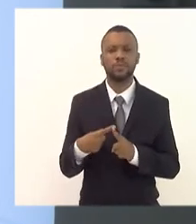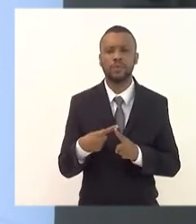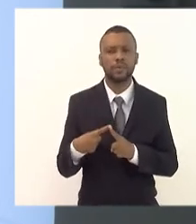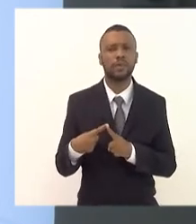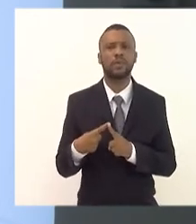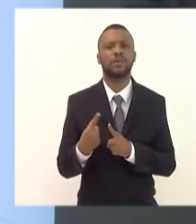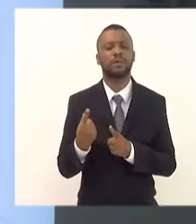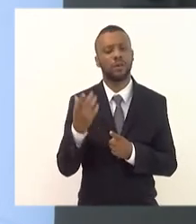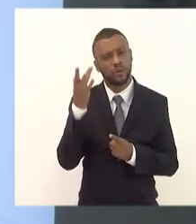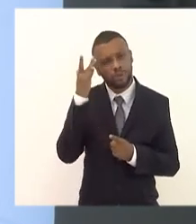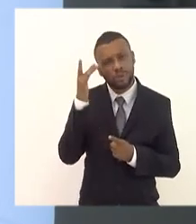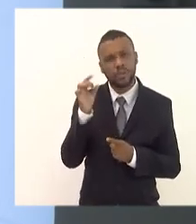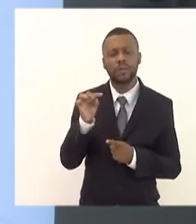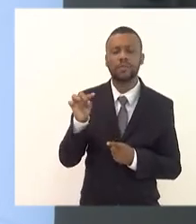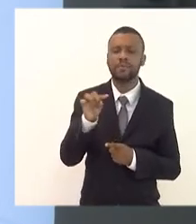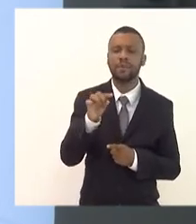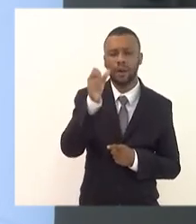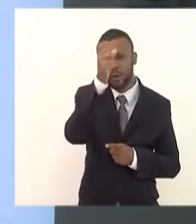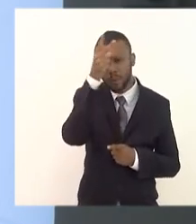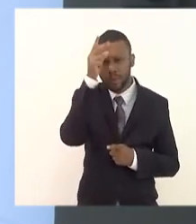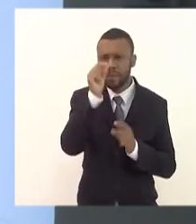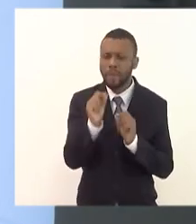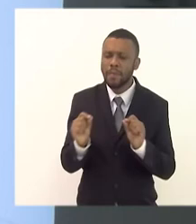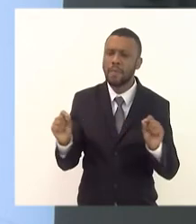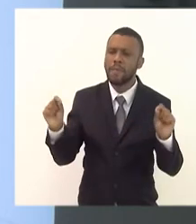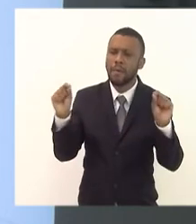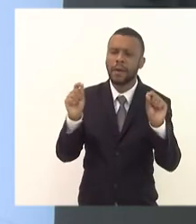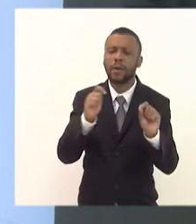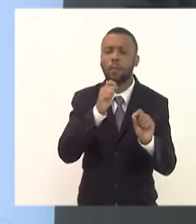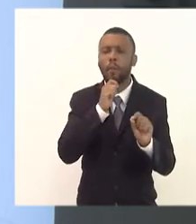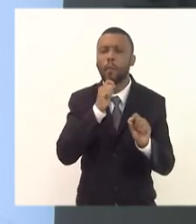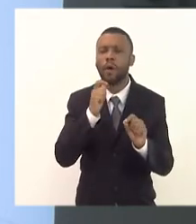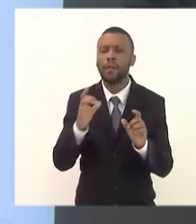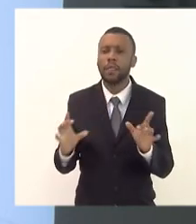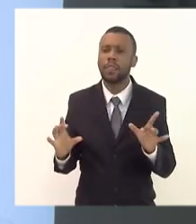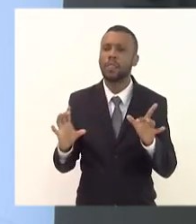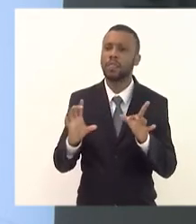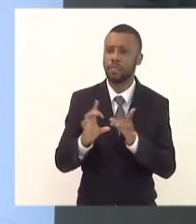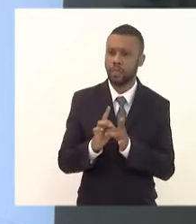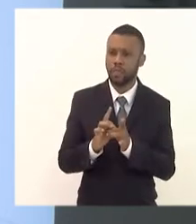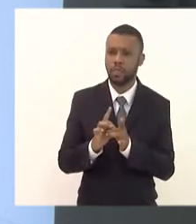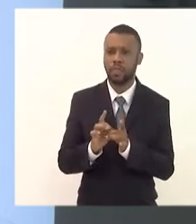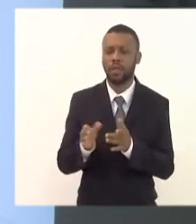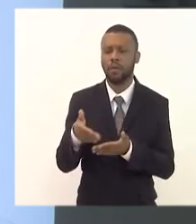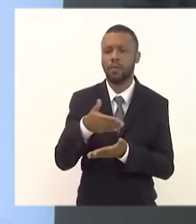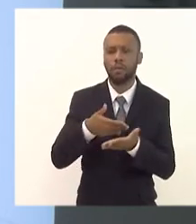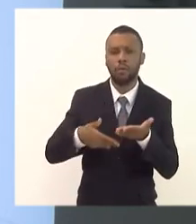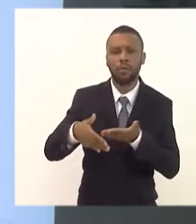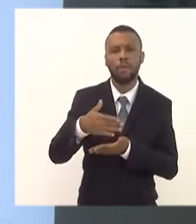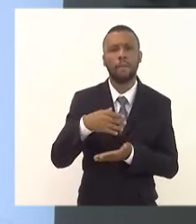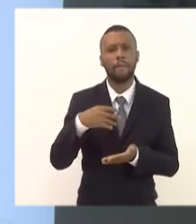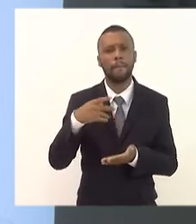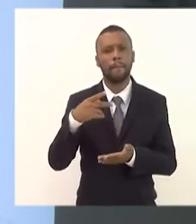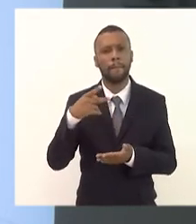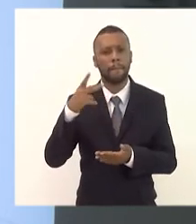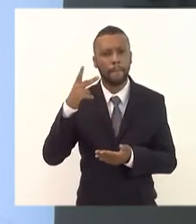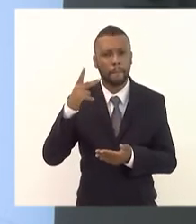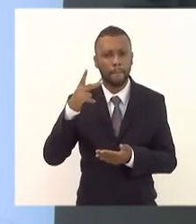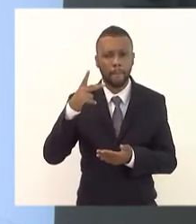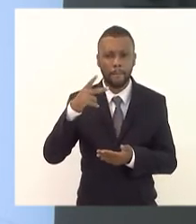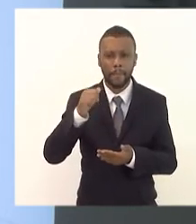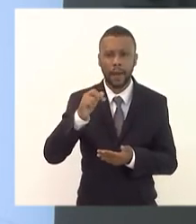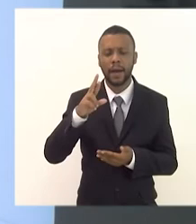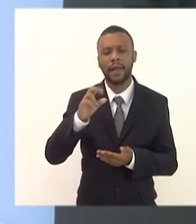vocês colocam municípios que não têm conexão um com o outro, né? Paraíba do Sul e Itatiaia.